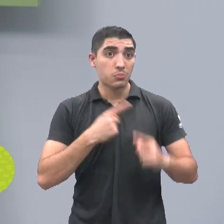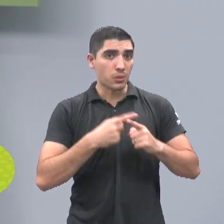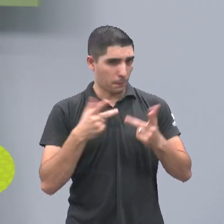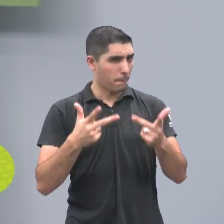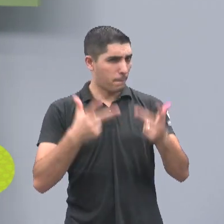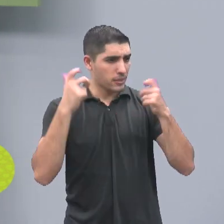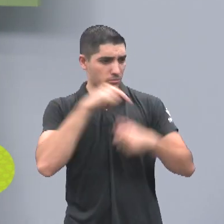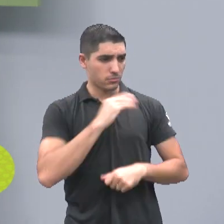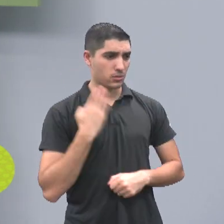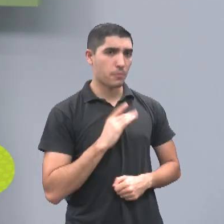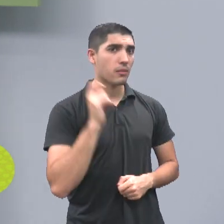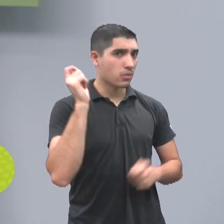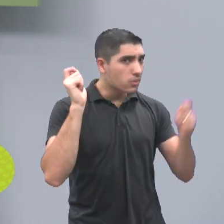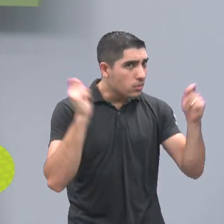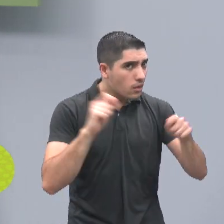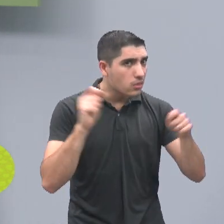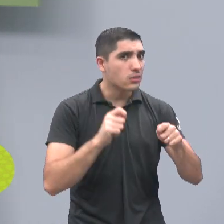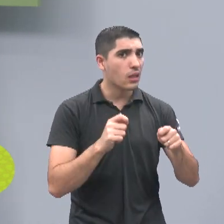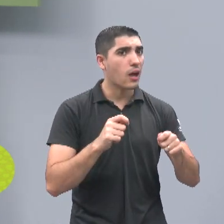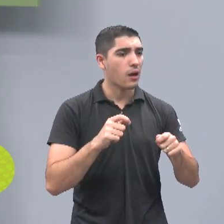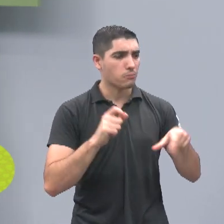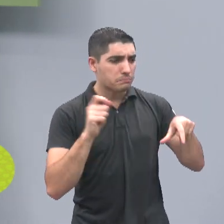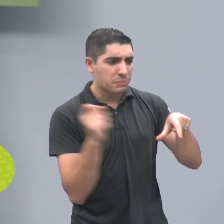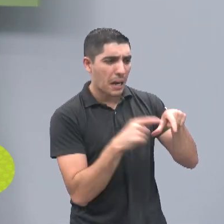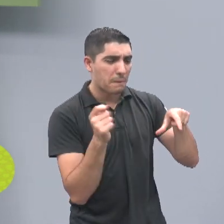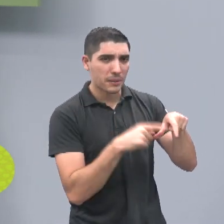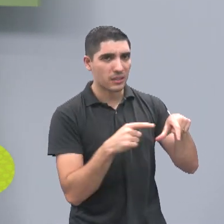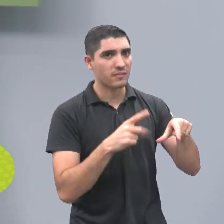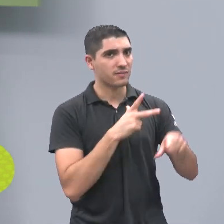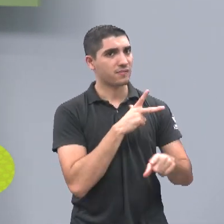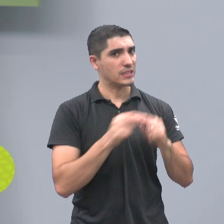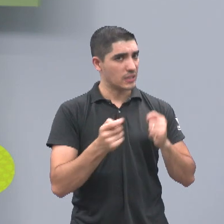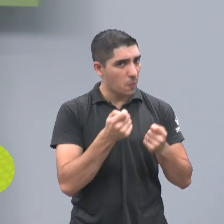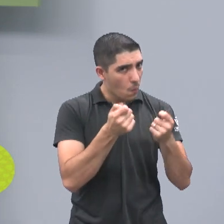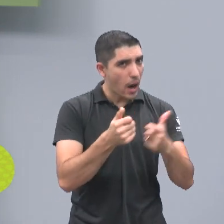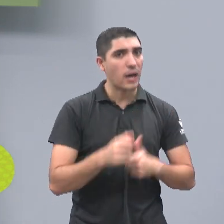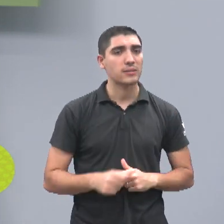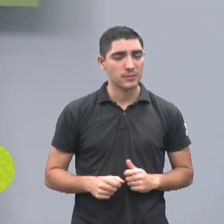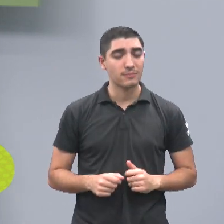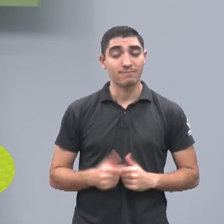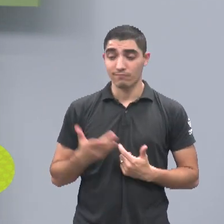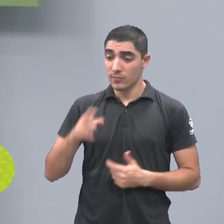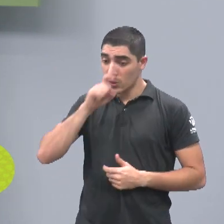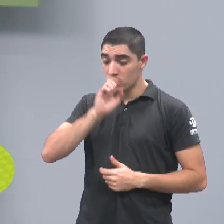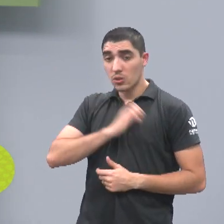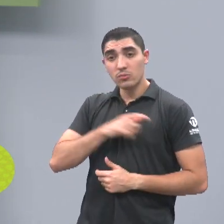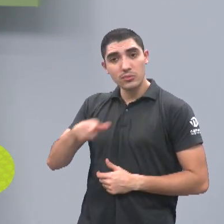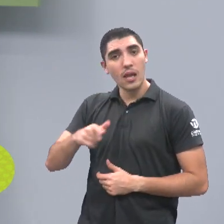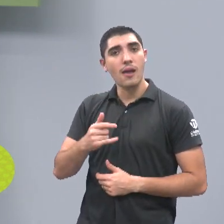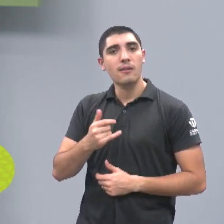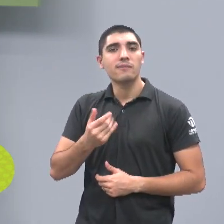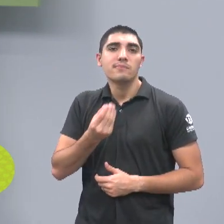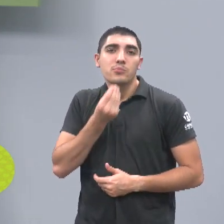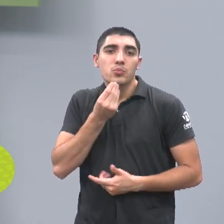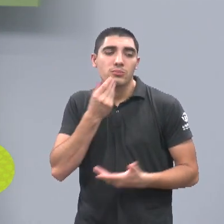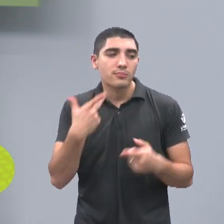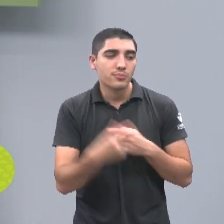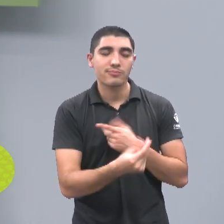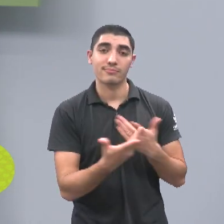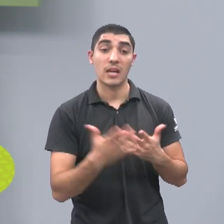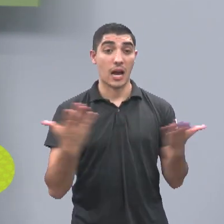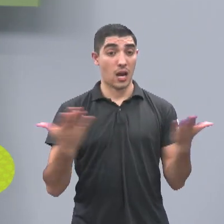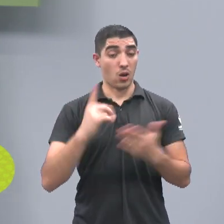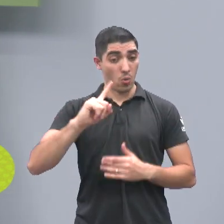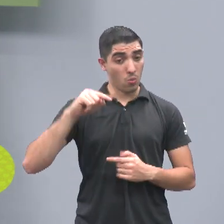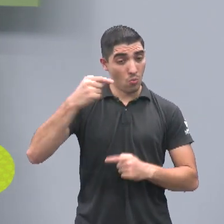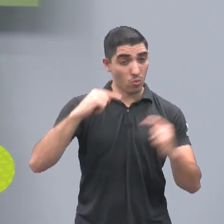José, e o São José aí não soube aproveitar a chance que teve na primeira partida em casa, né? Agora tem uma outra partida em casa, o problema é que